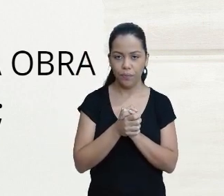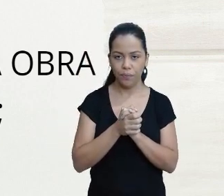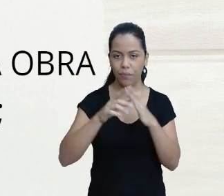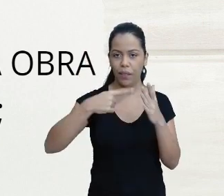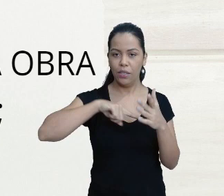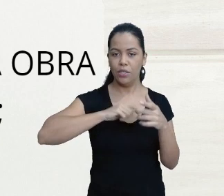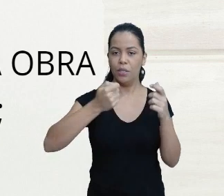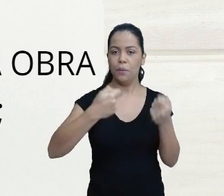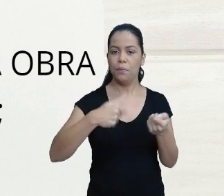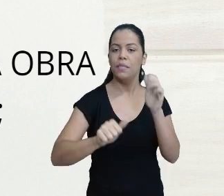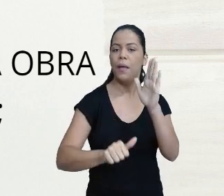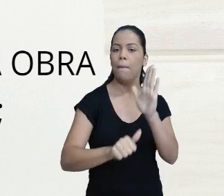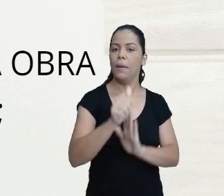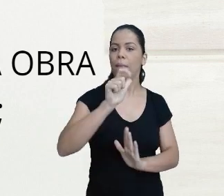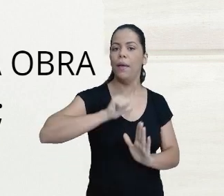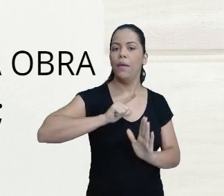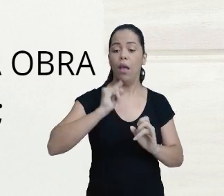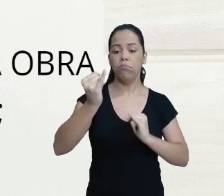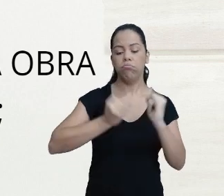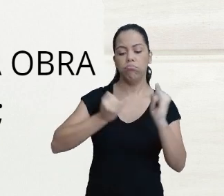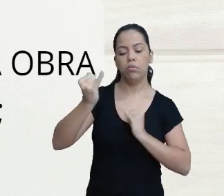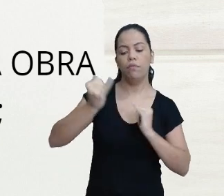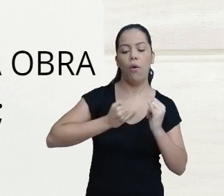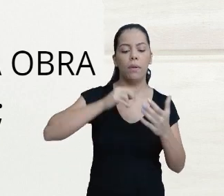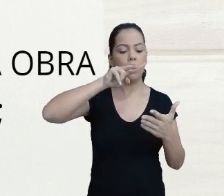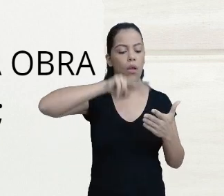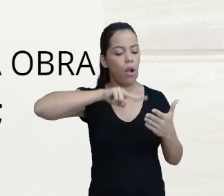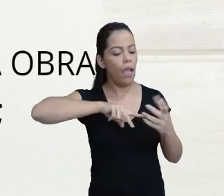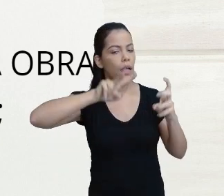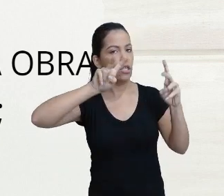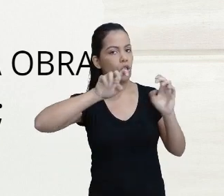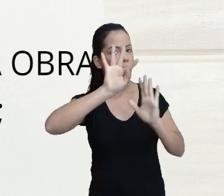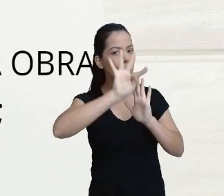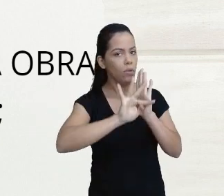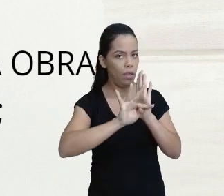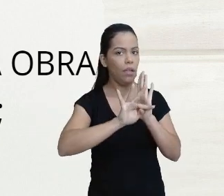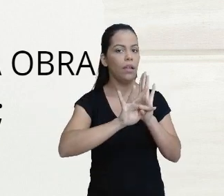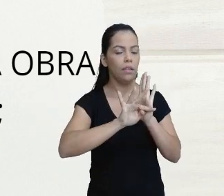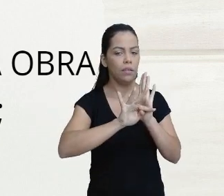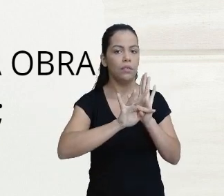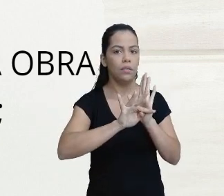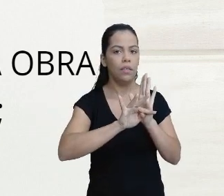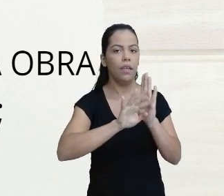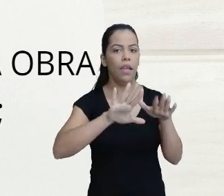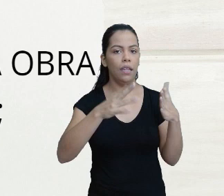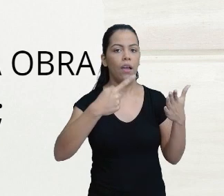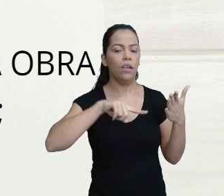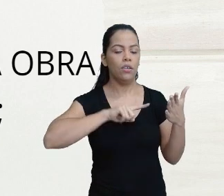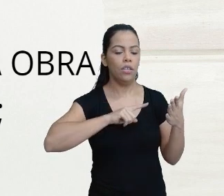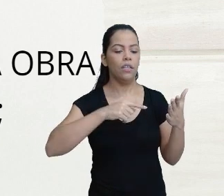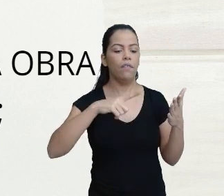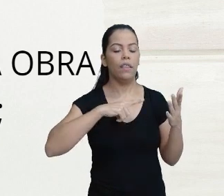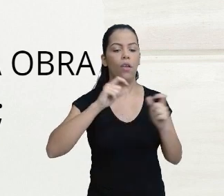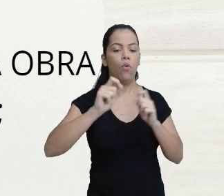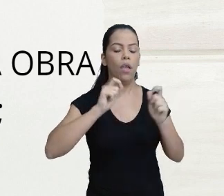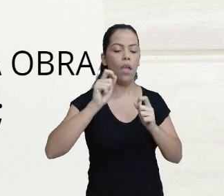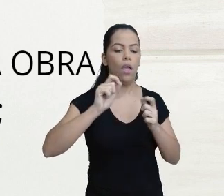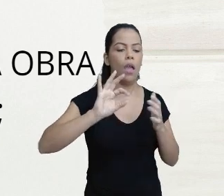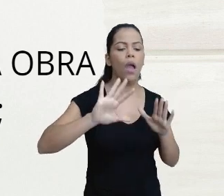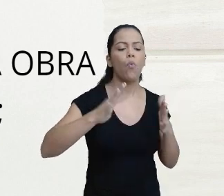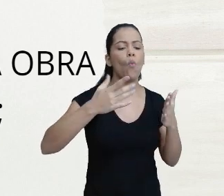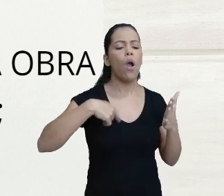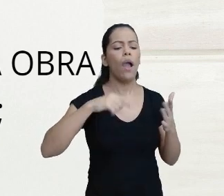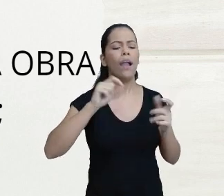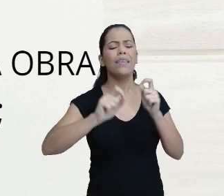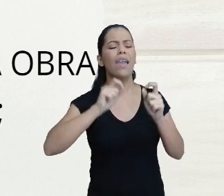A gente precisa primeiro de informações sobre a obra resenhada, certo? Então, a gente vai ter o quê? O autor, o